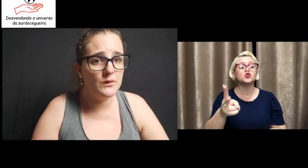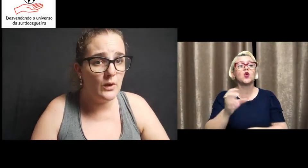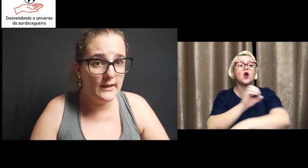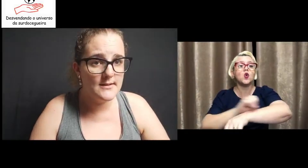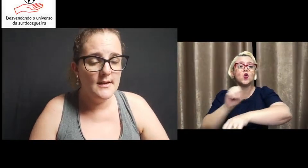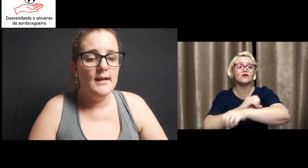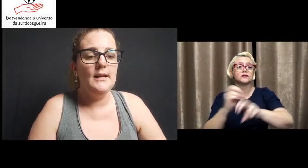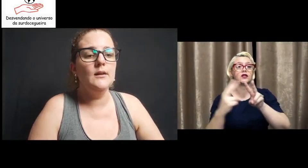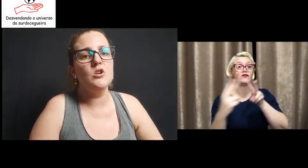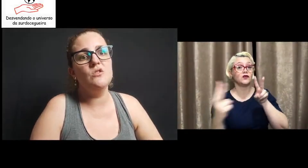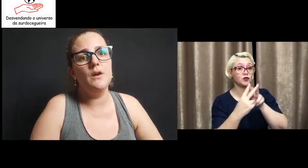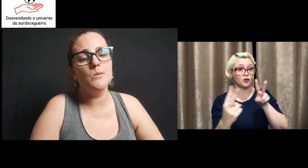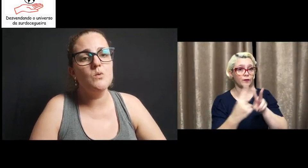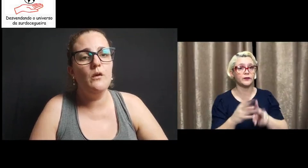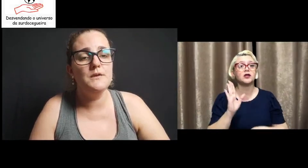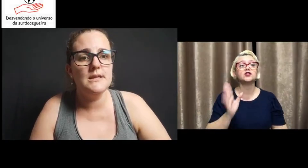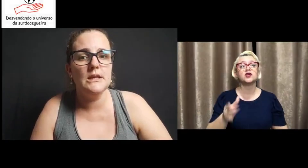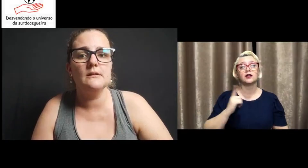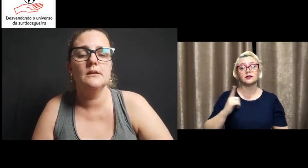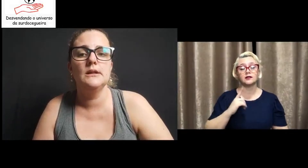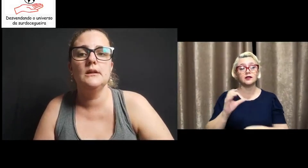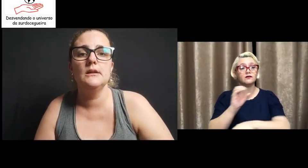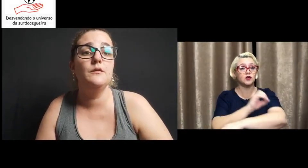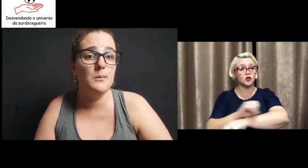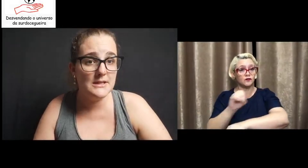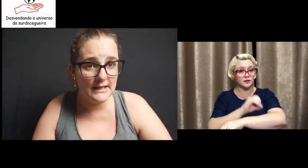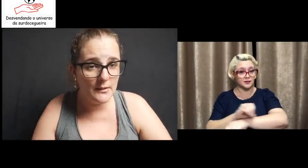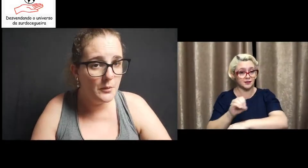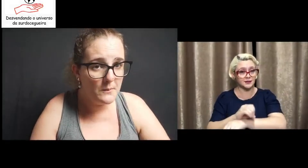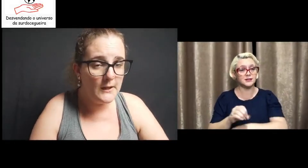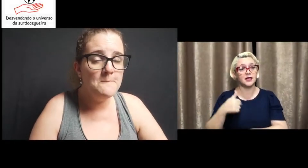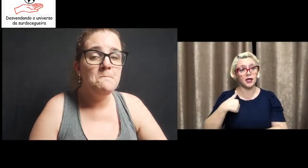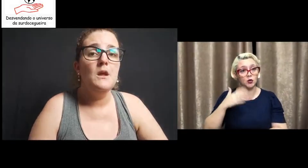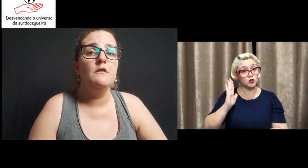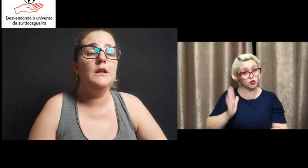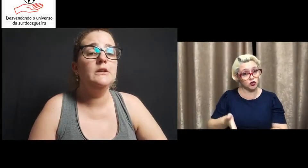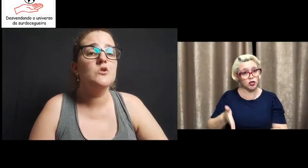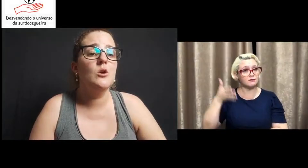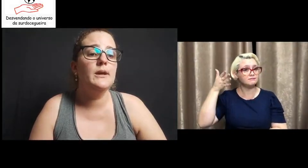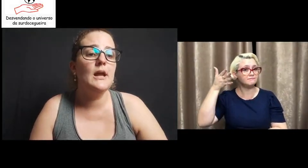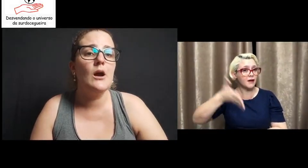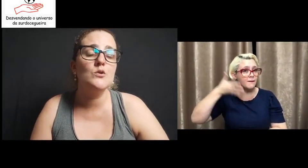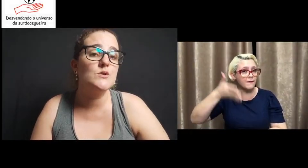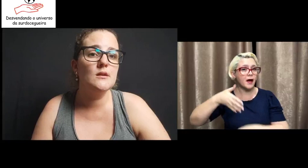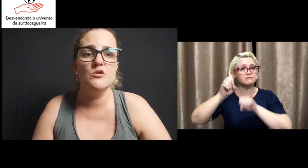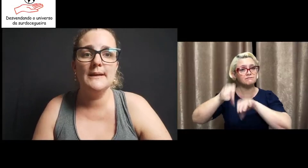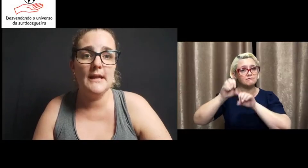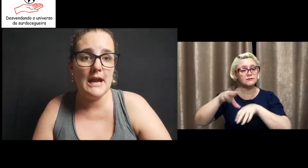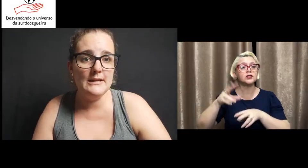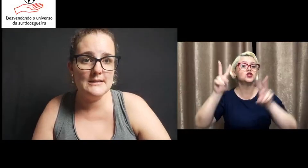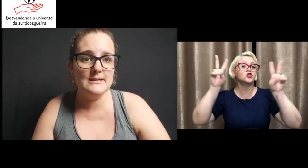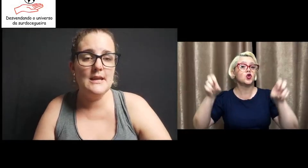oficinas virtuais. Então, nós tivemos uma oficina que foi ministrada por mim, falando sobre a construção